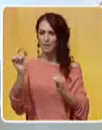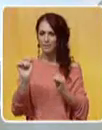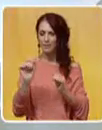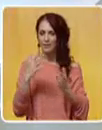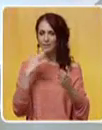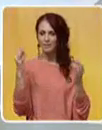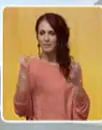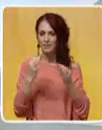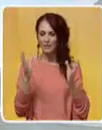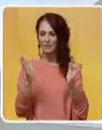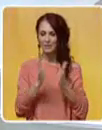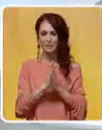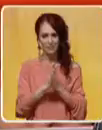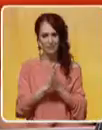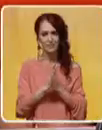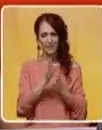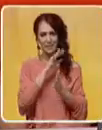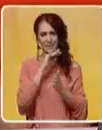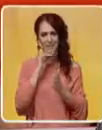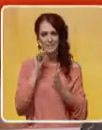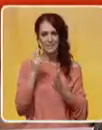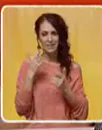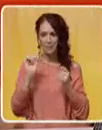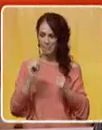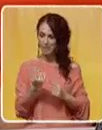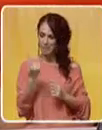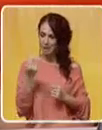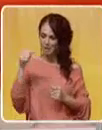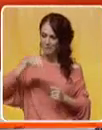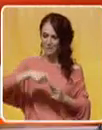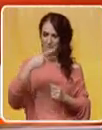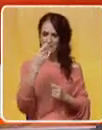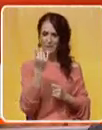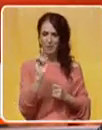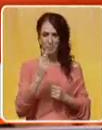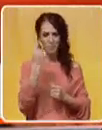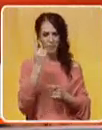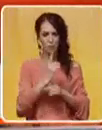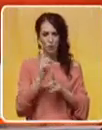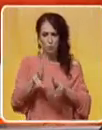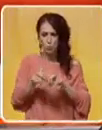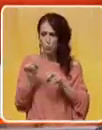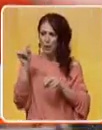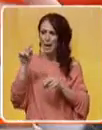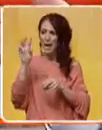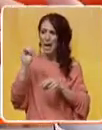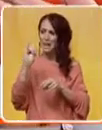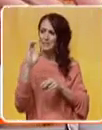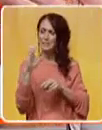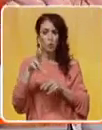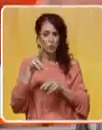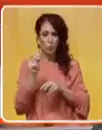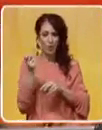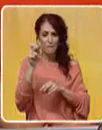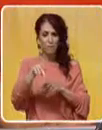é É verdade e e é muito curiosa esta minha primeira vinda à TVI porque eu como também nunca Foste à Sic Não nunca fui à si